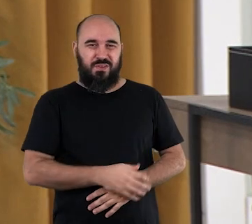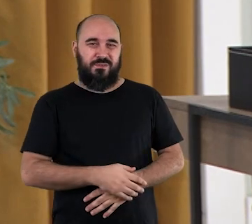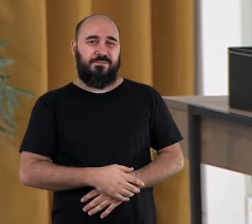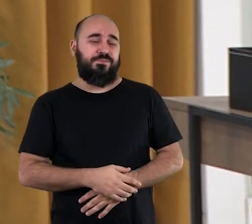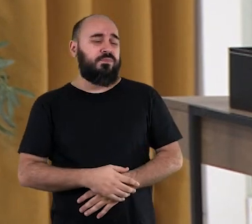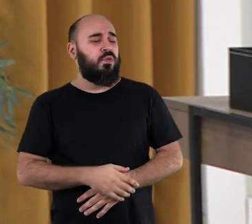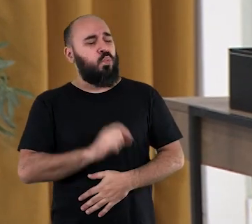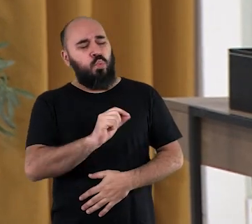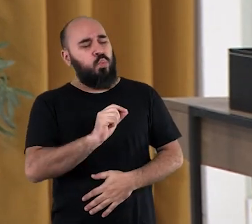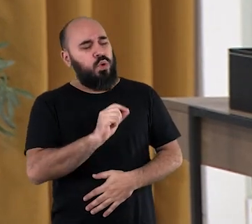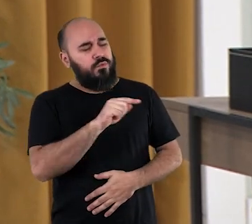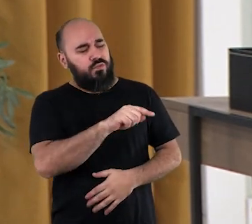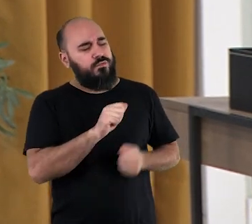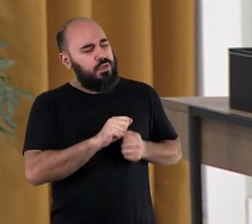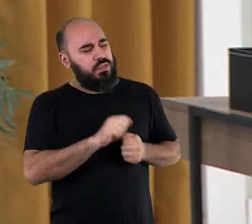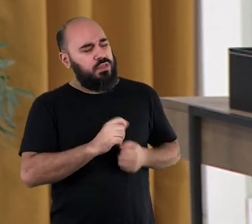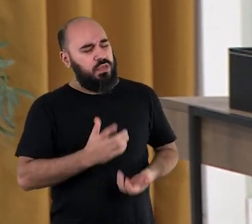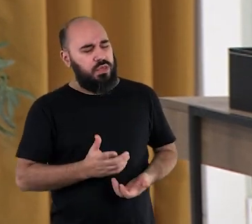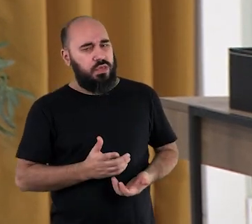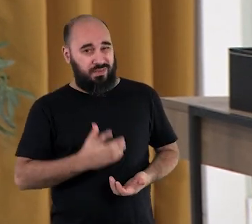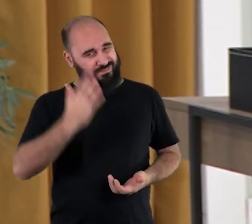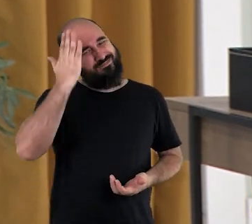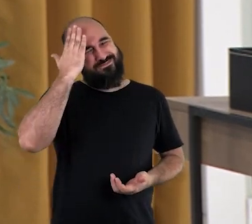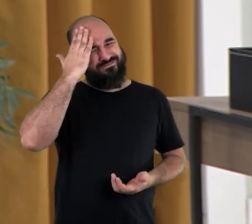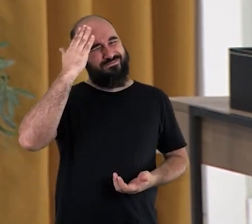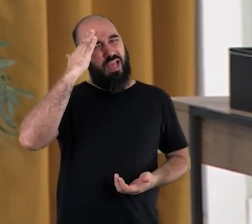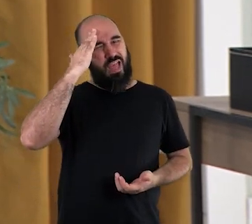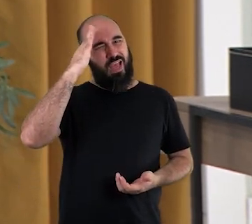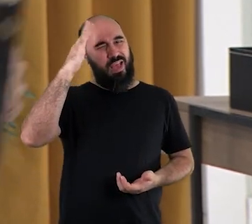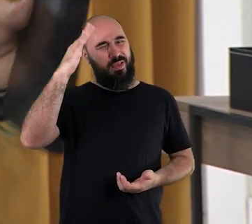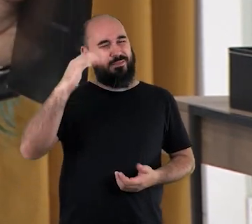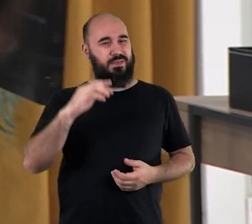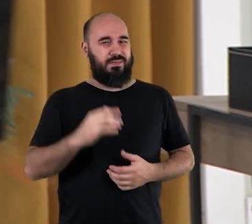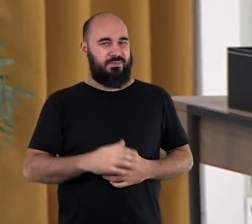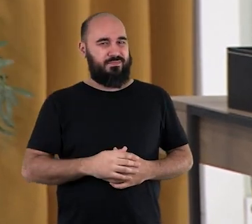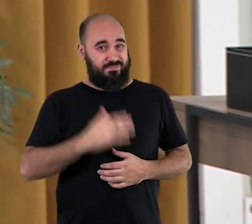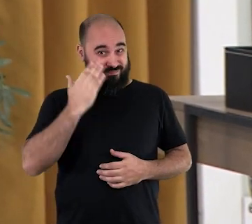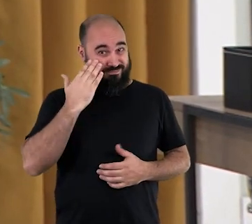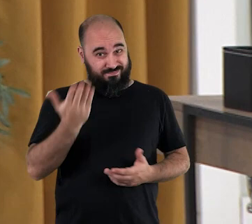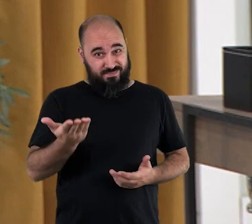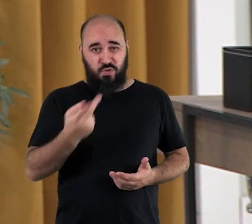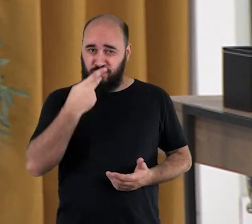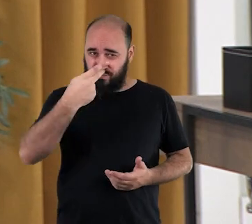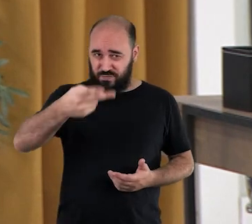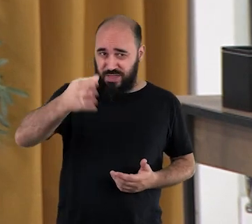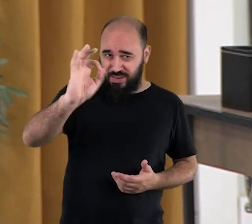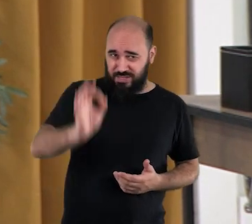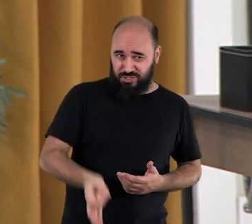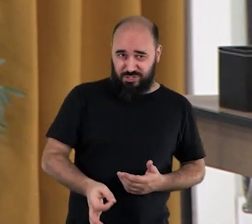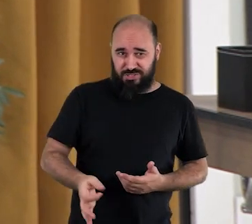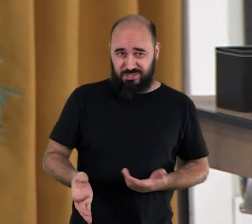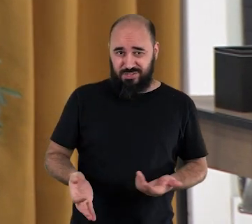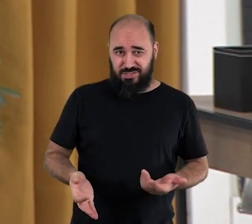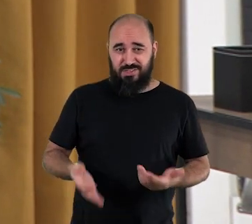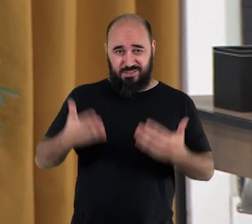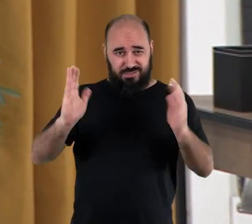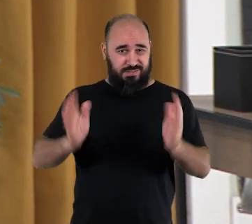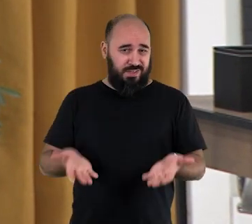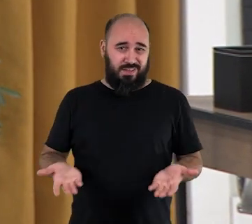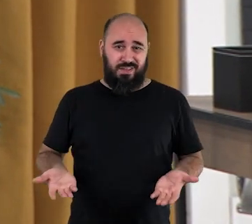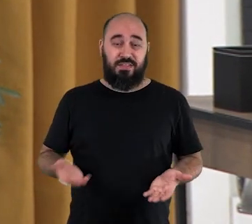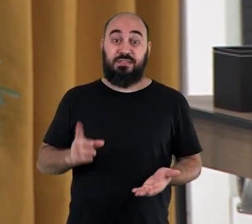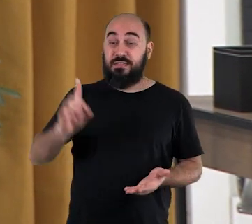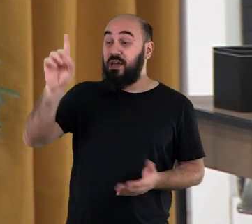pergunta de Deus era com o objetivo de levá-lo a uma reflexão. Eu já disse para você outras vezes aqui no programa, quando Deus